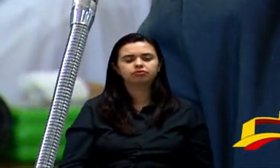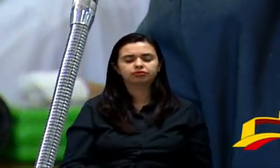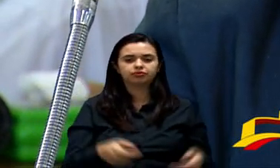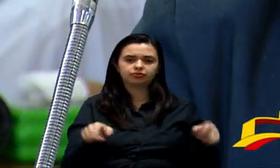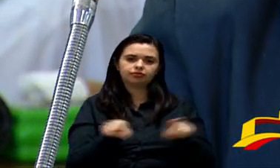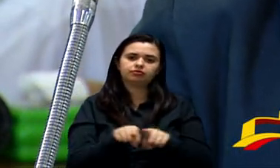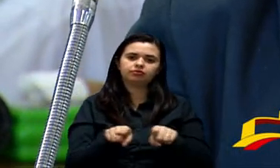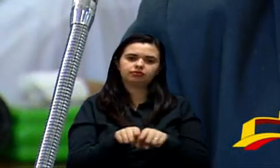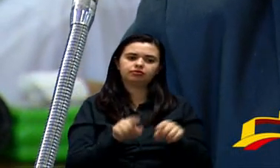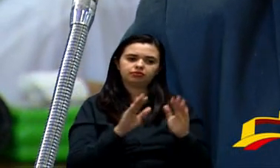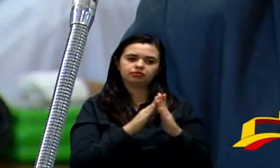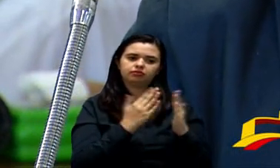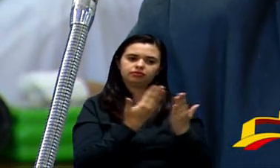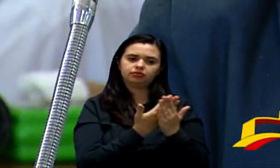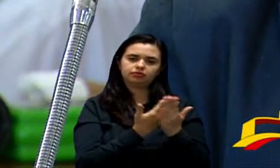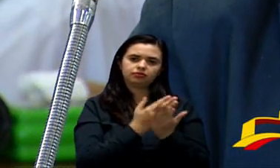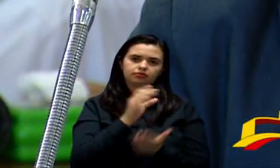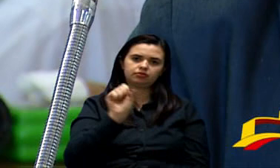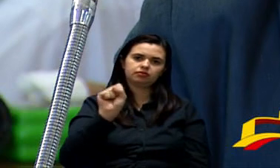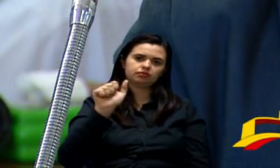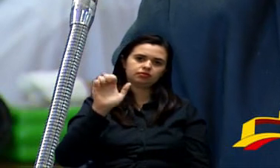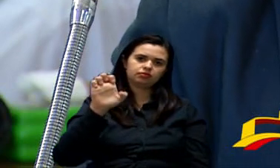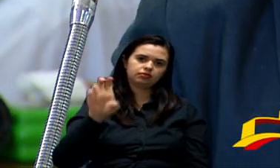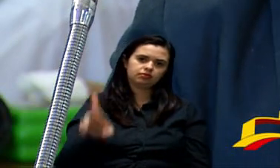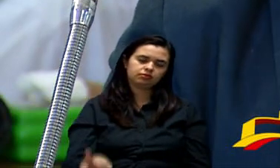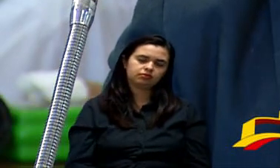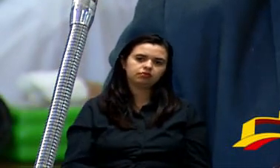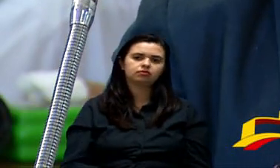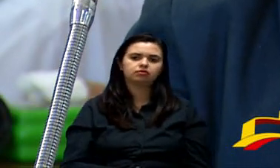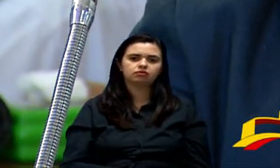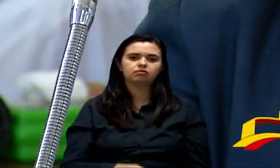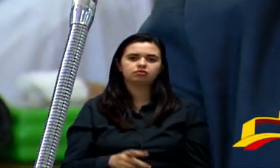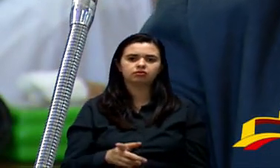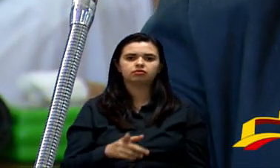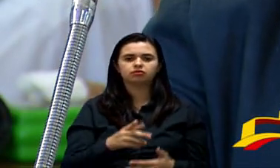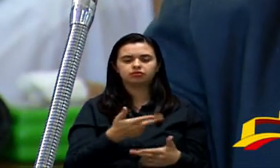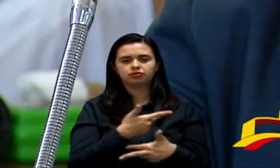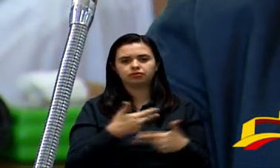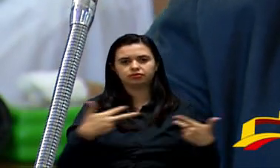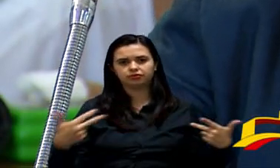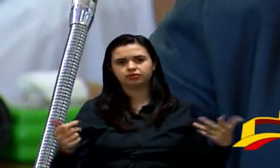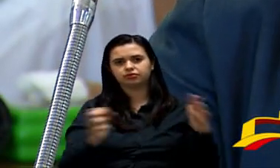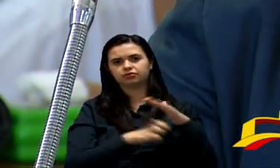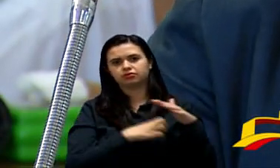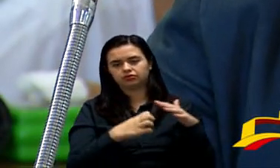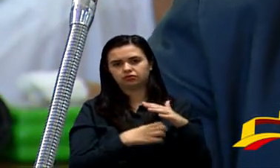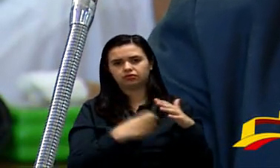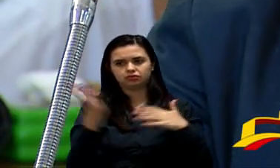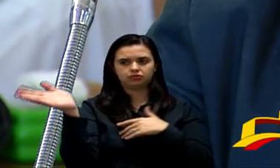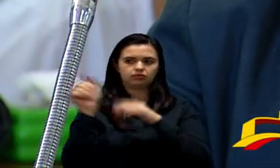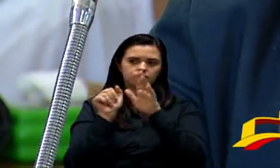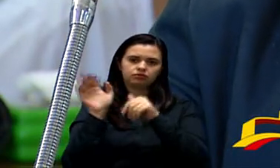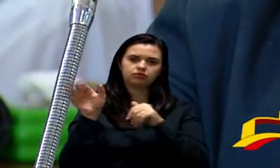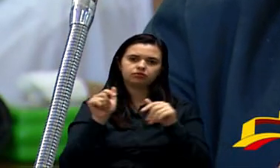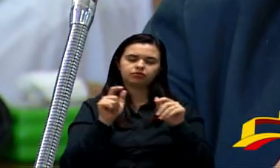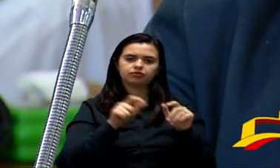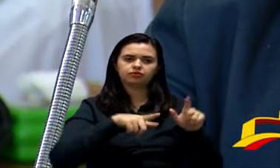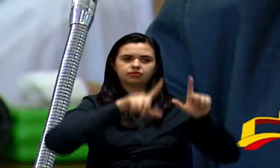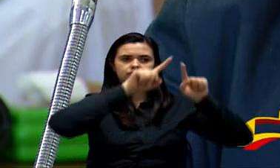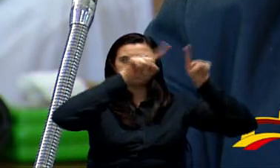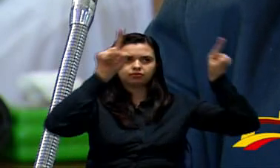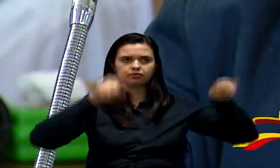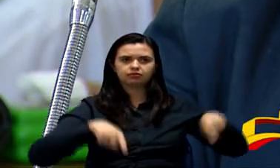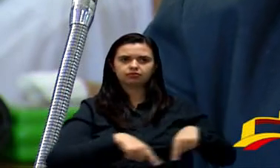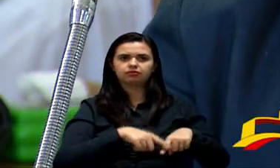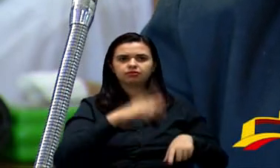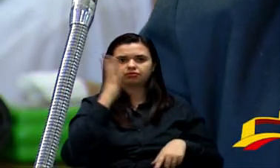Ser, né, e todos esses empreendedores que trouxeram esses presentes, essas artes, para Sorocaba. E, ao mesmo tempo, também